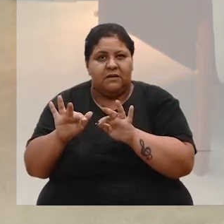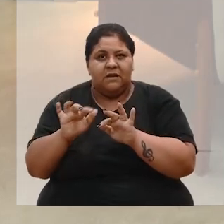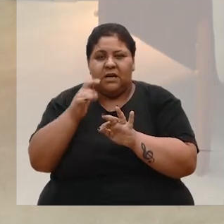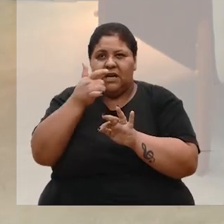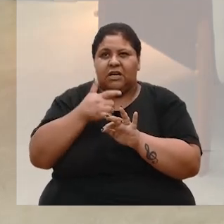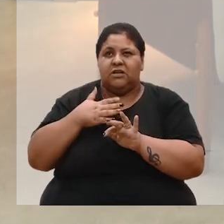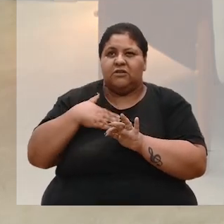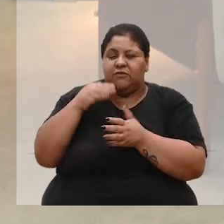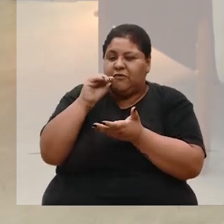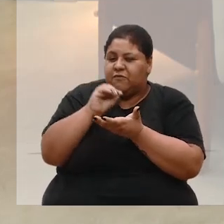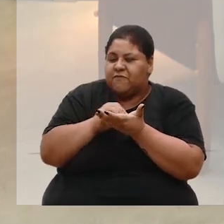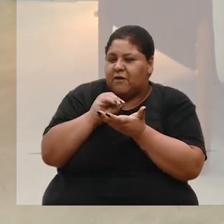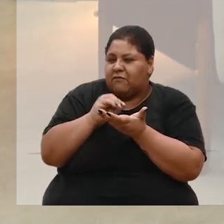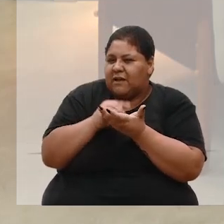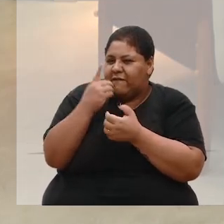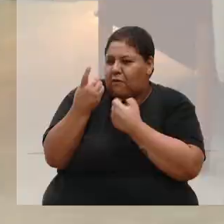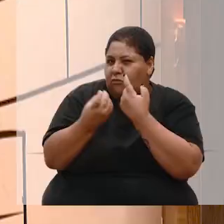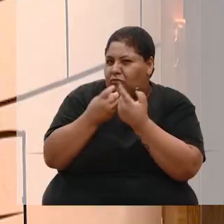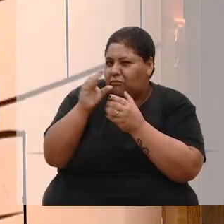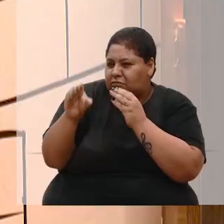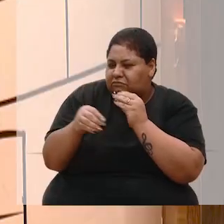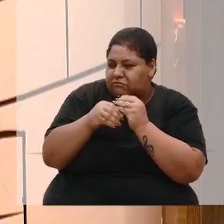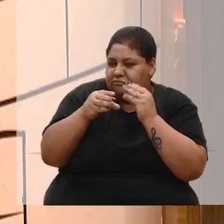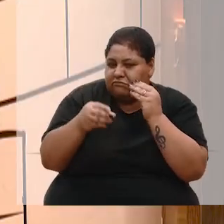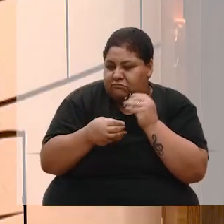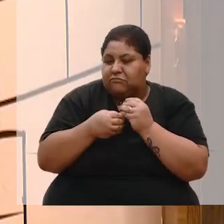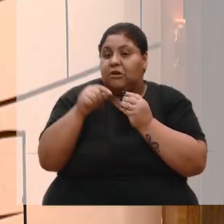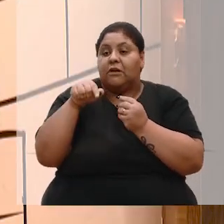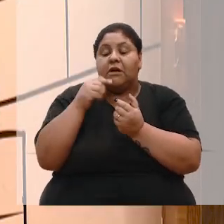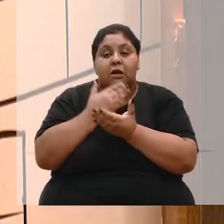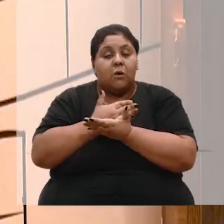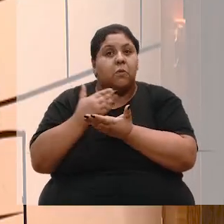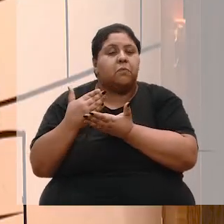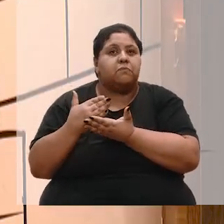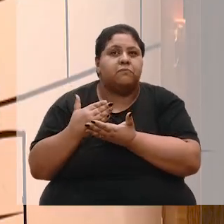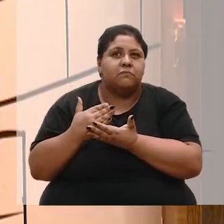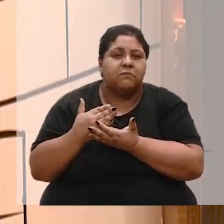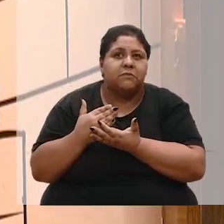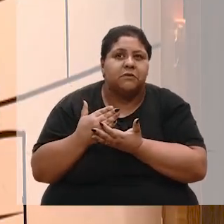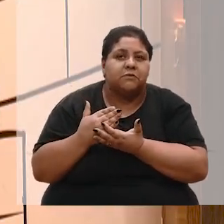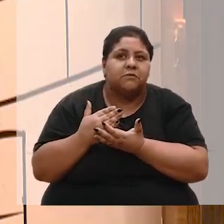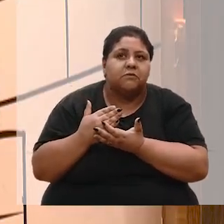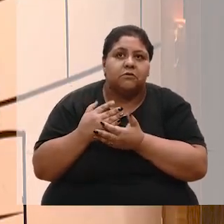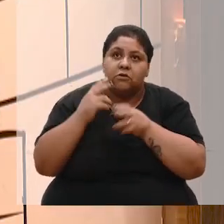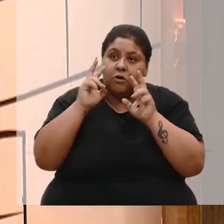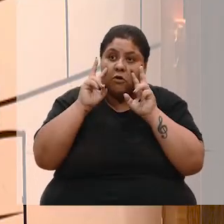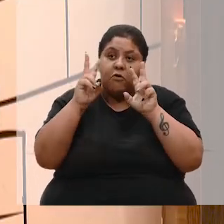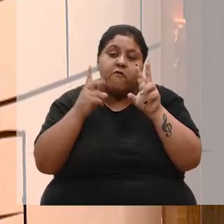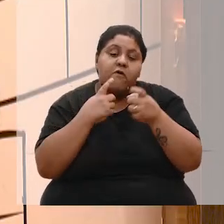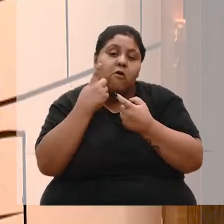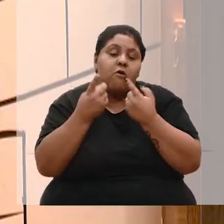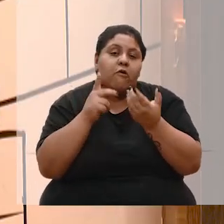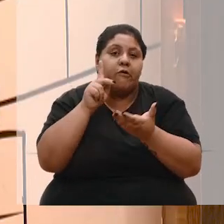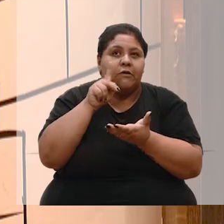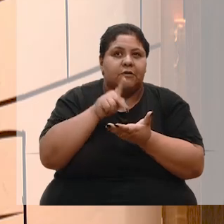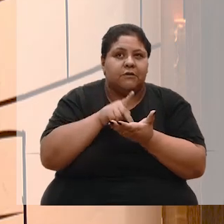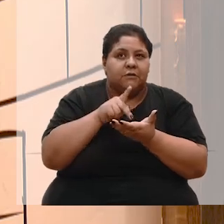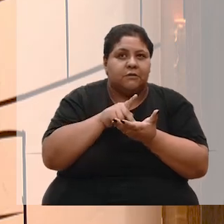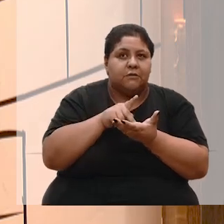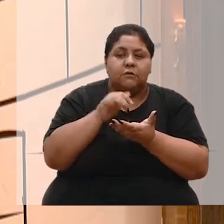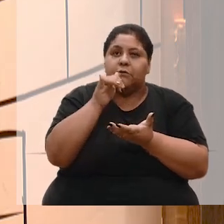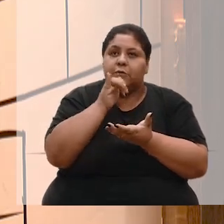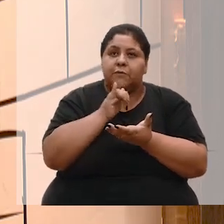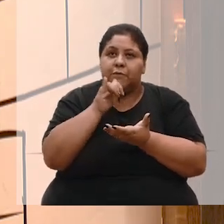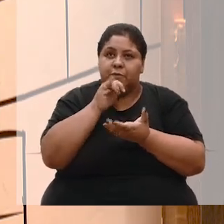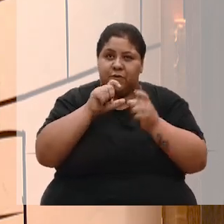para mim, faltava algumas coisas. Aí foi onde a gente começou a ver algumas realidades dentro da ONG. Por exemplo,